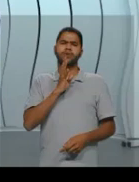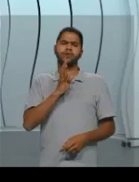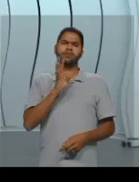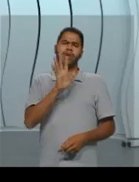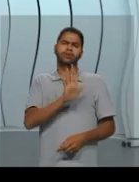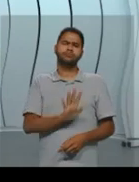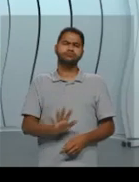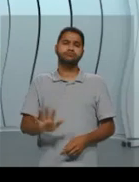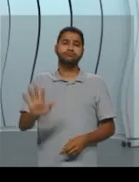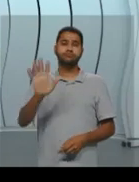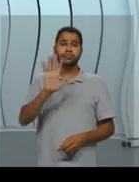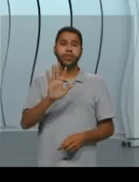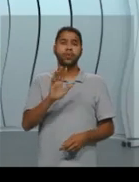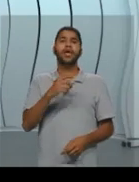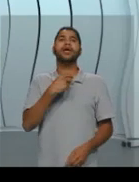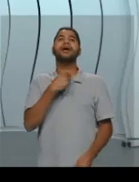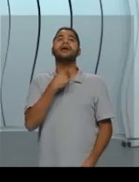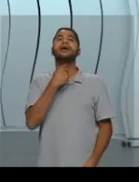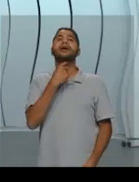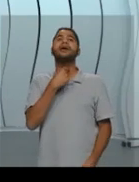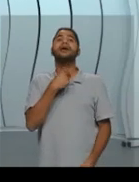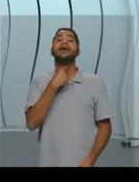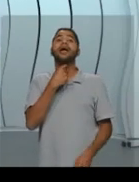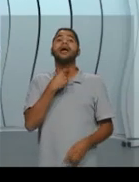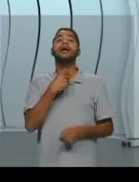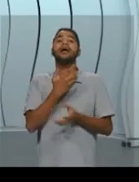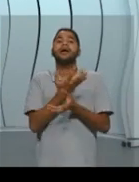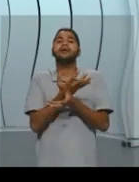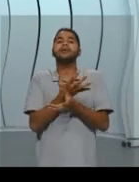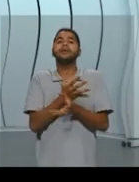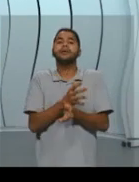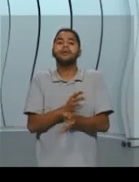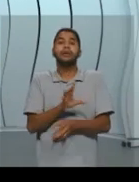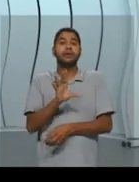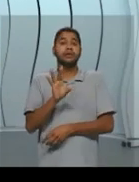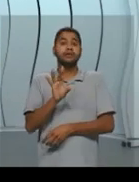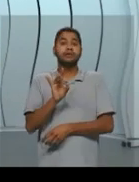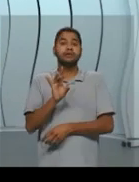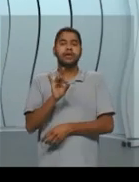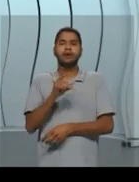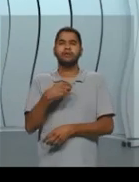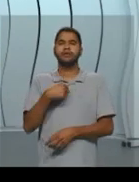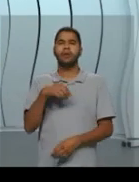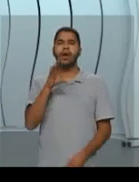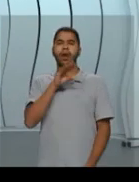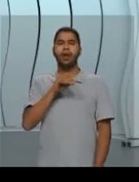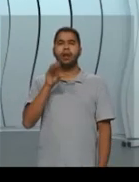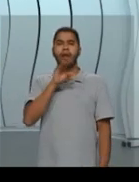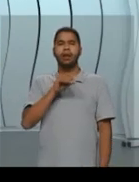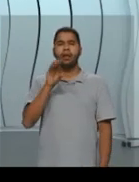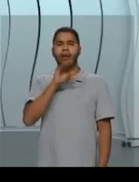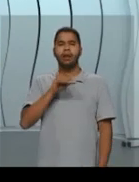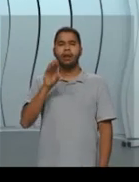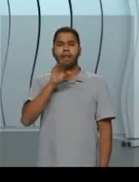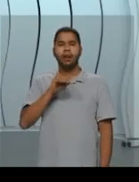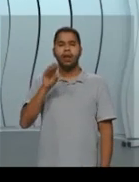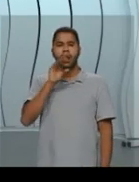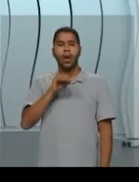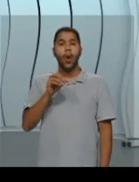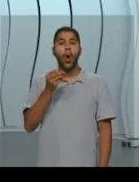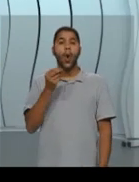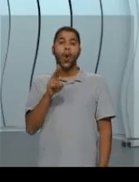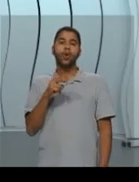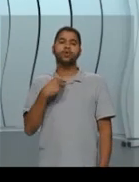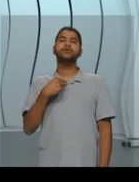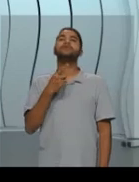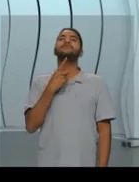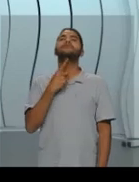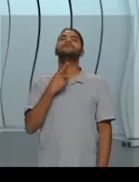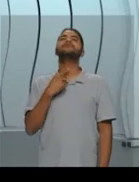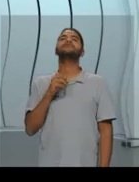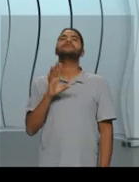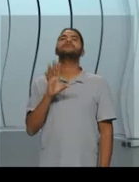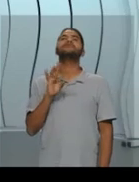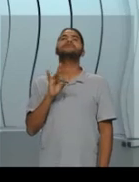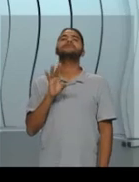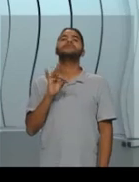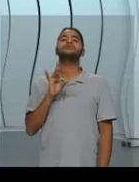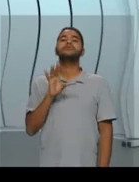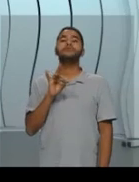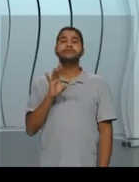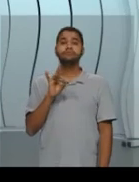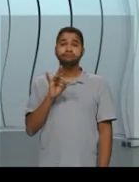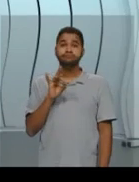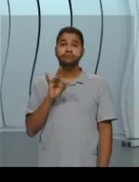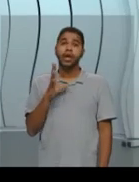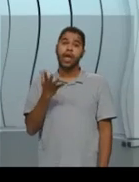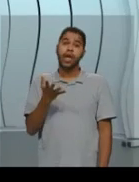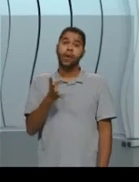prévio que a garganta seca quando eu falo muito ou quando eu estou com muita sede. Então, isso é um